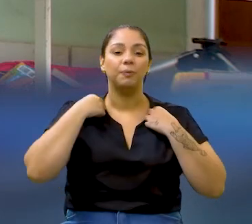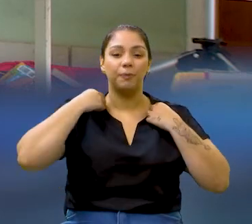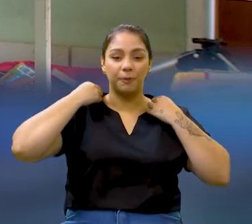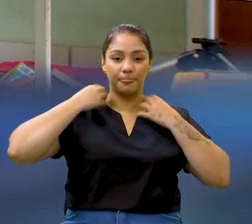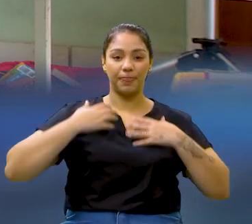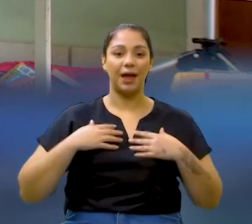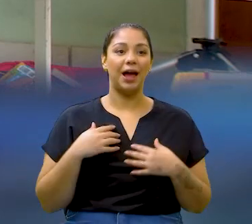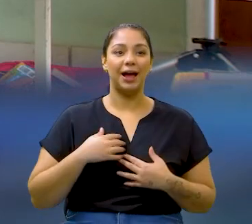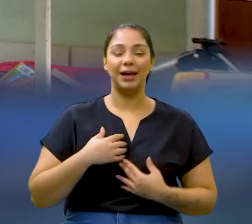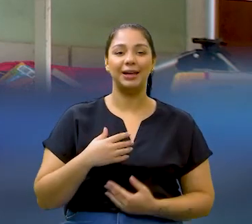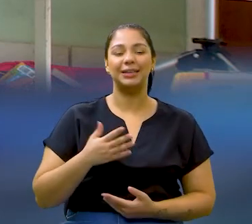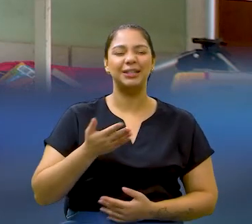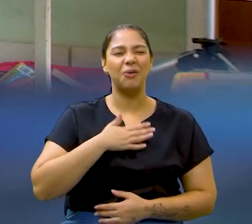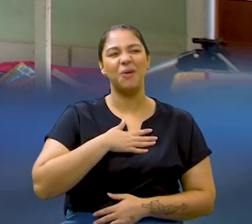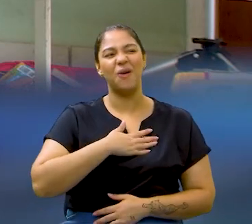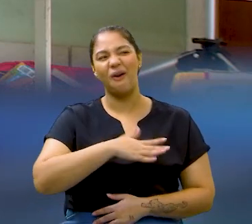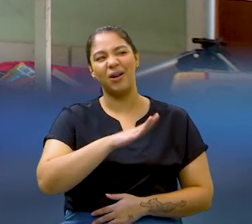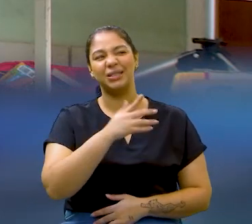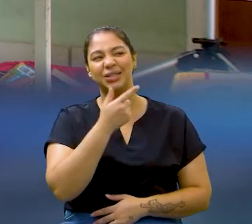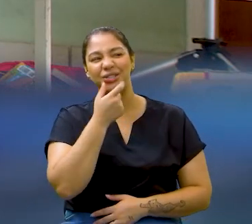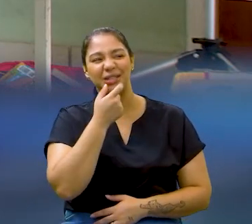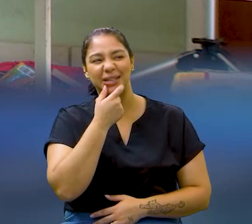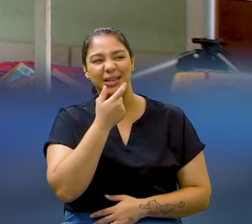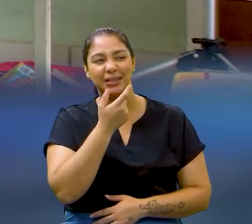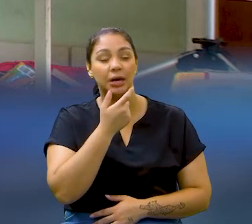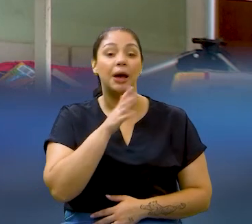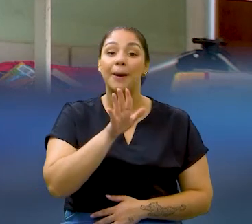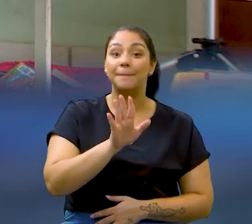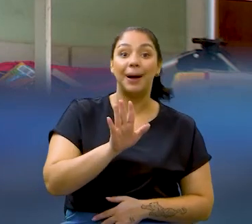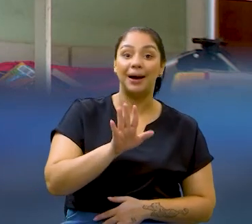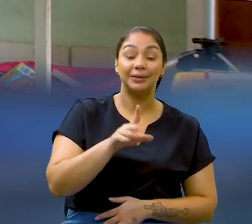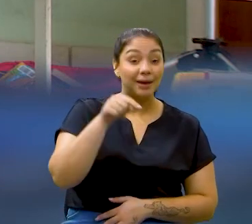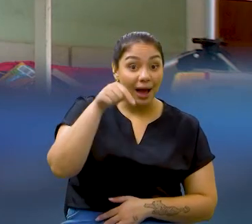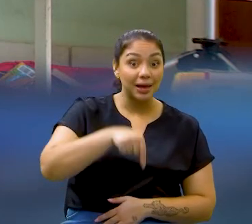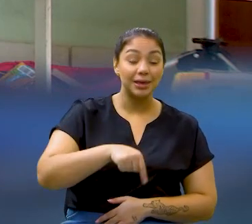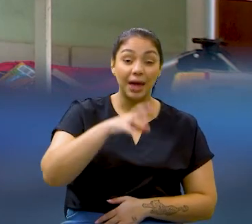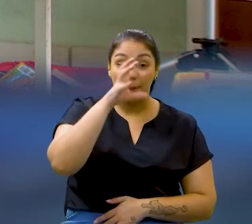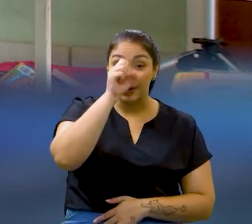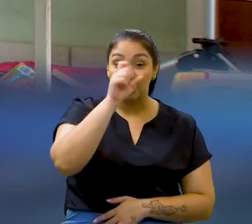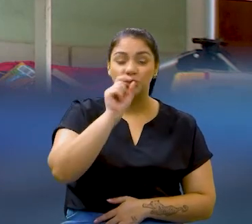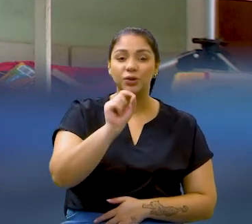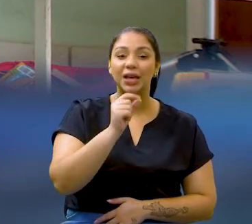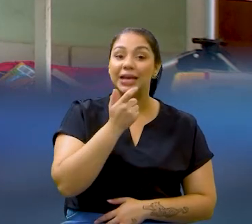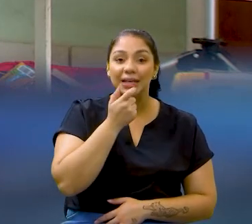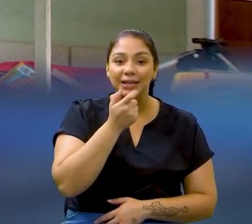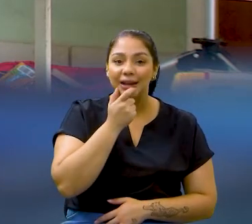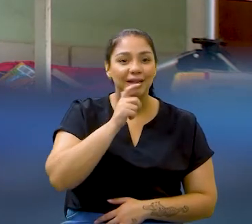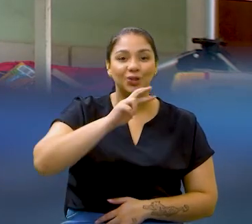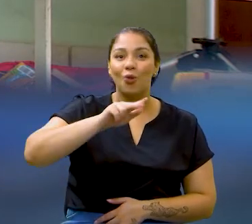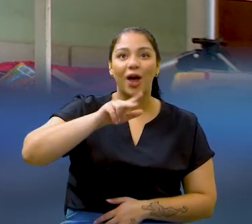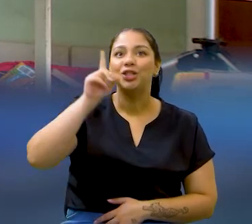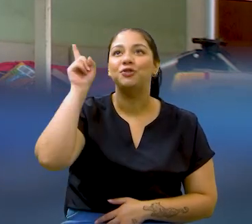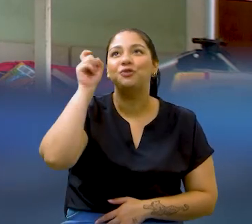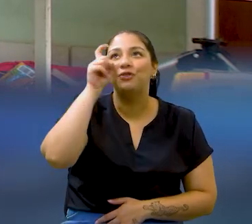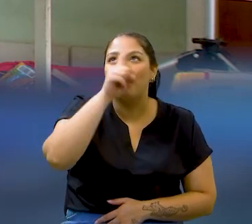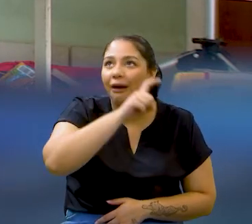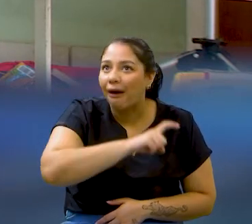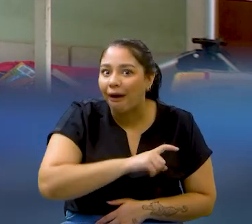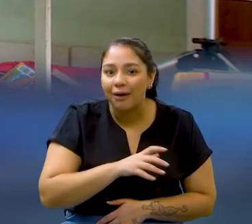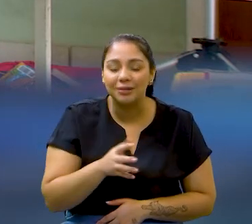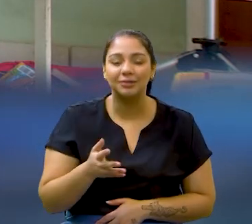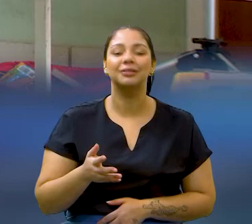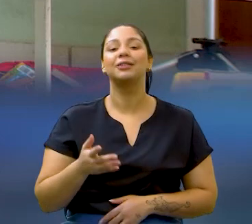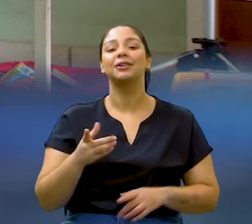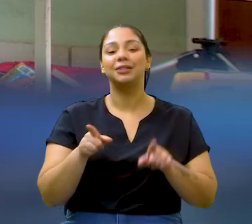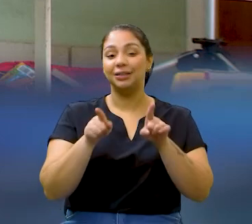eles não gostam de inglês, né? E aqui eles aprendem que o inglês não é um bicho de 7 cabeças. E tem a oficina do mercado de